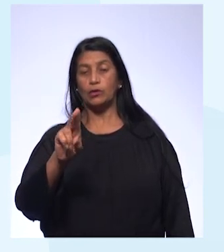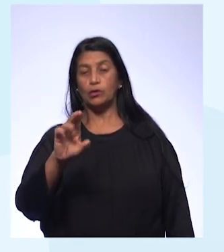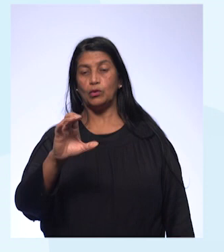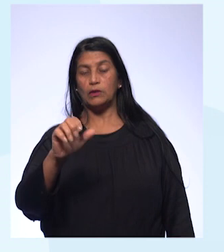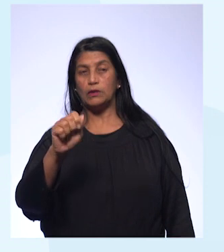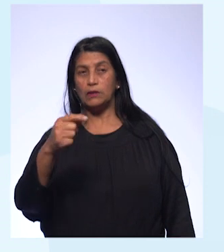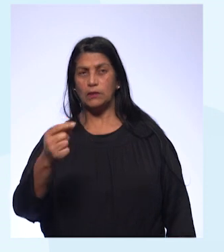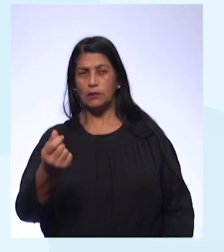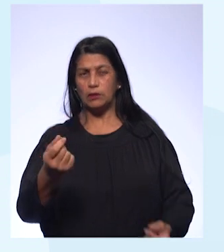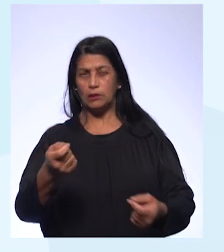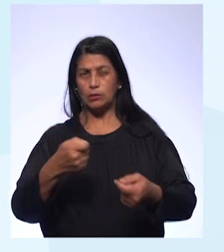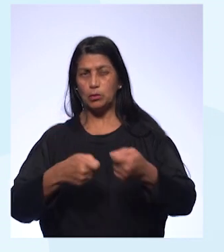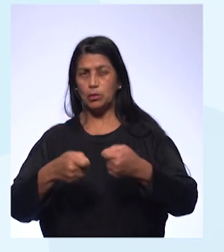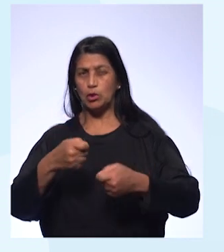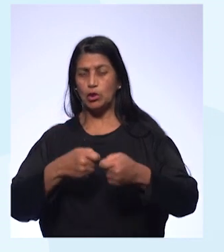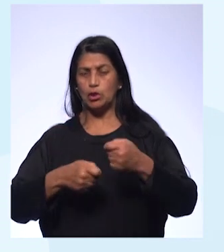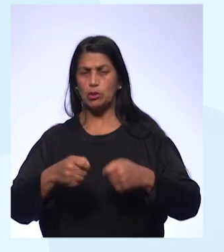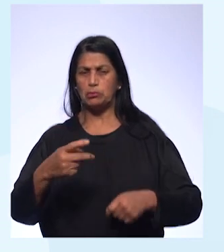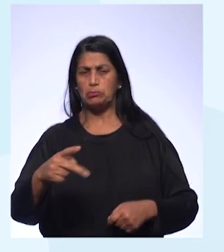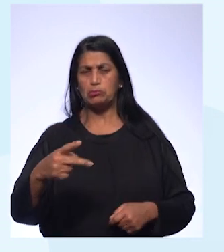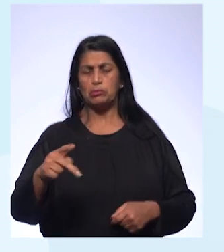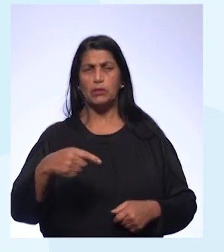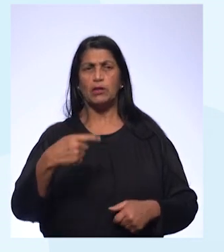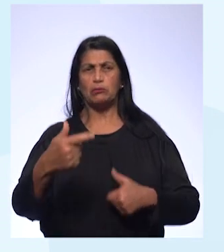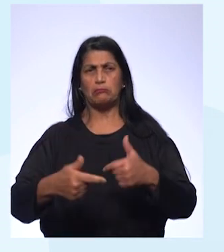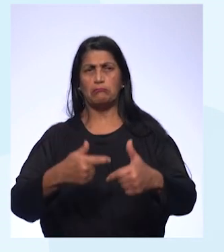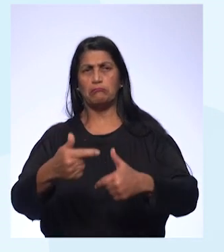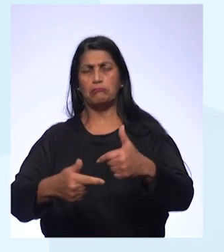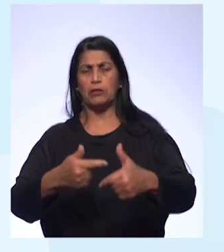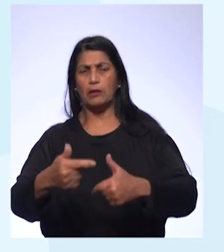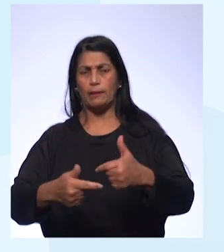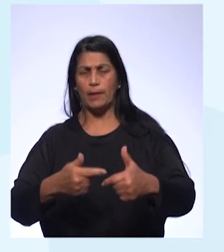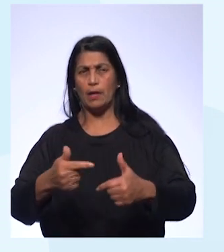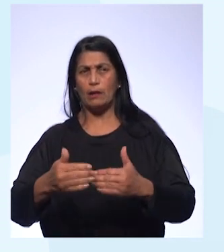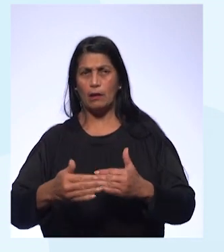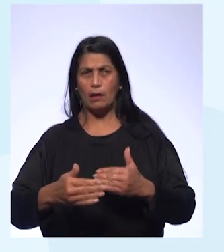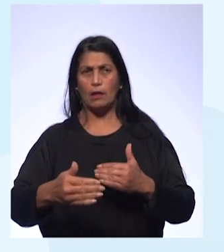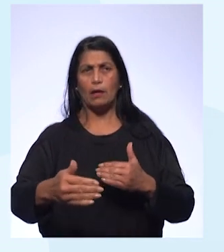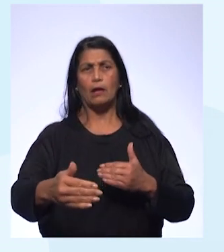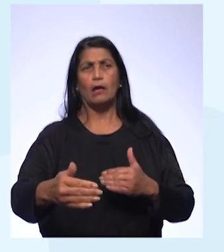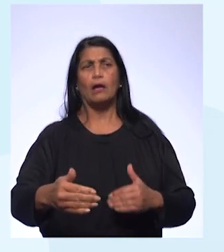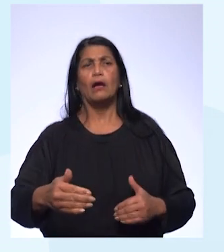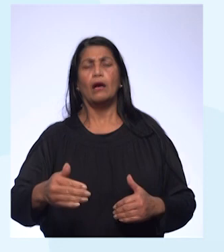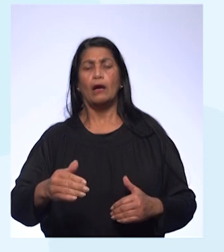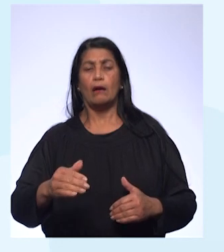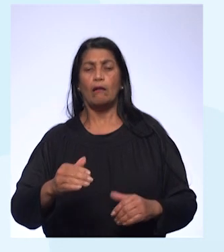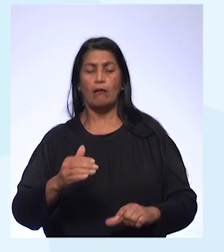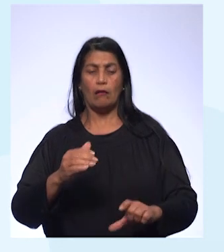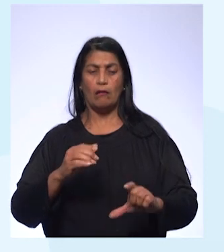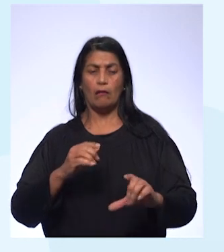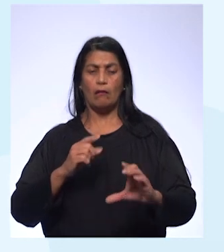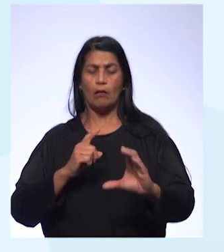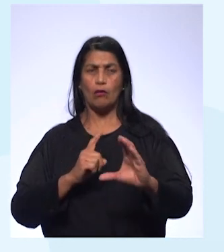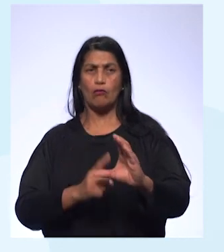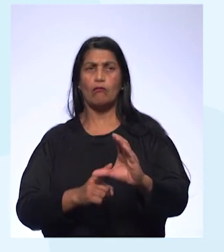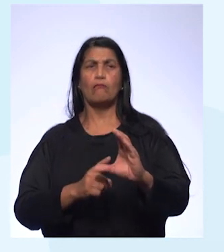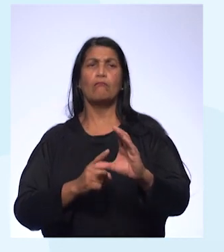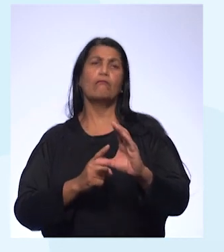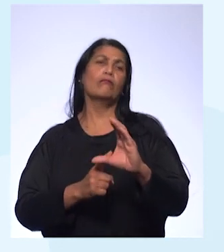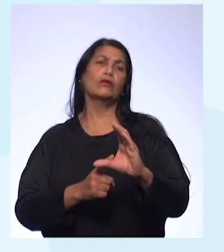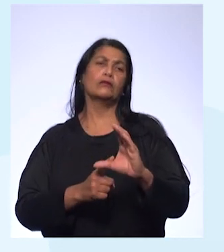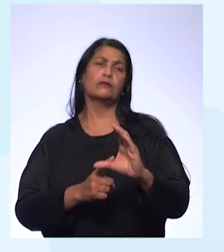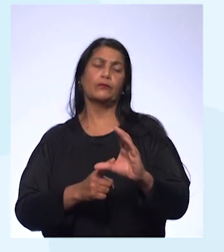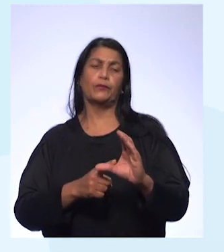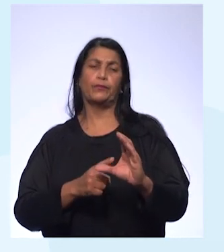pelos trabalhadores, com eles gerindo os meios de produção, aí você vai ter o comunismo, que é uma etapa, né? Após